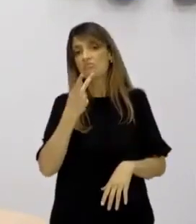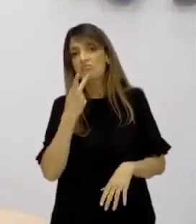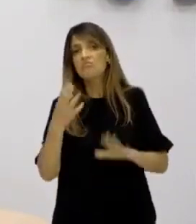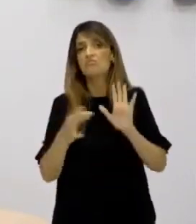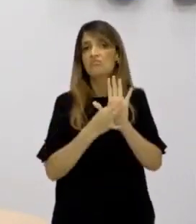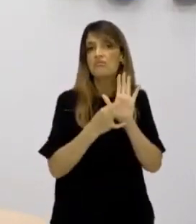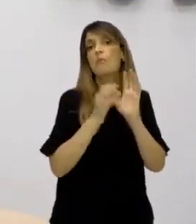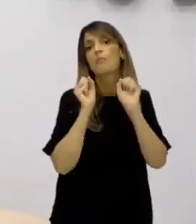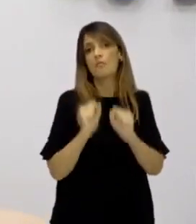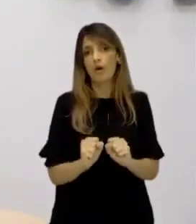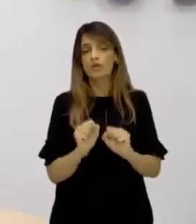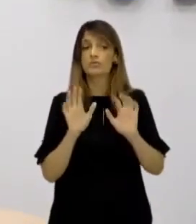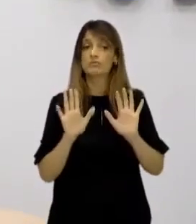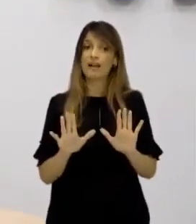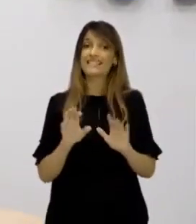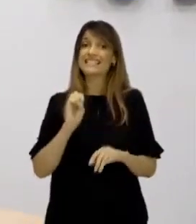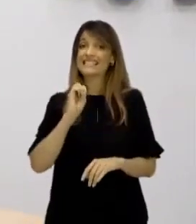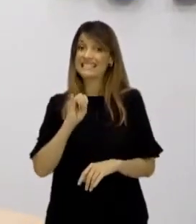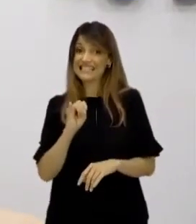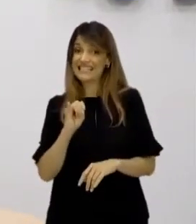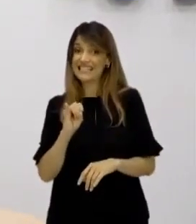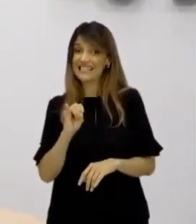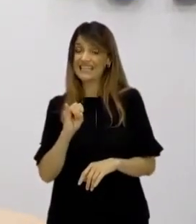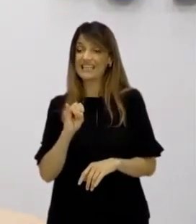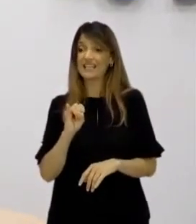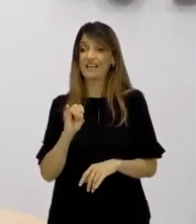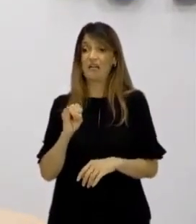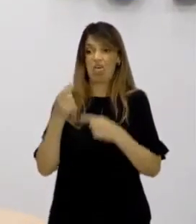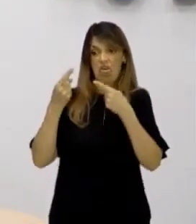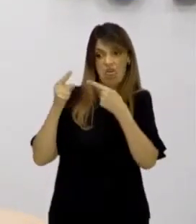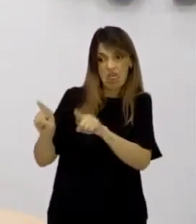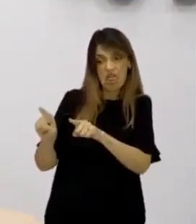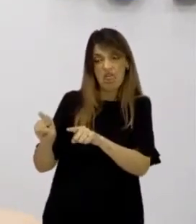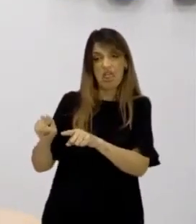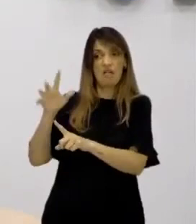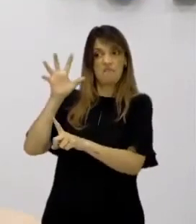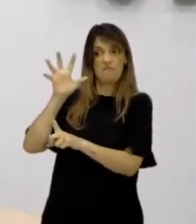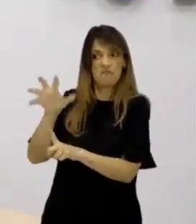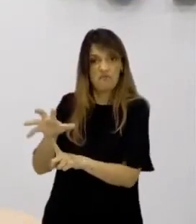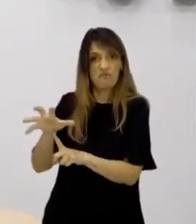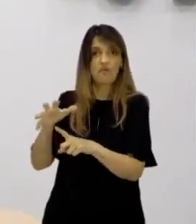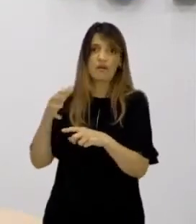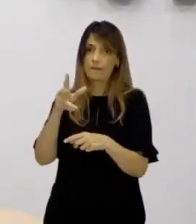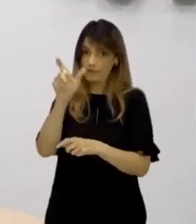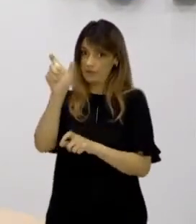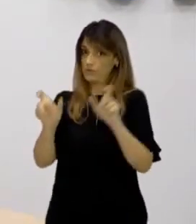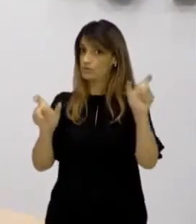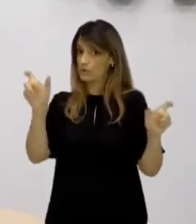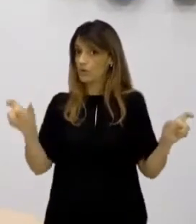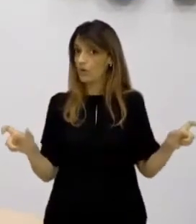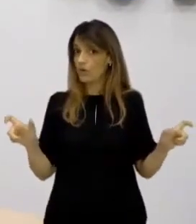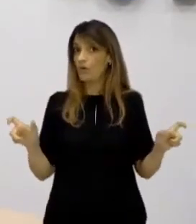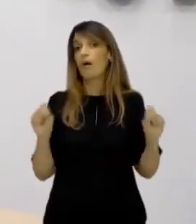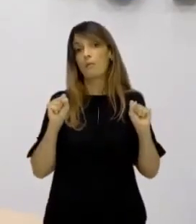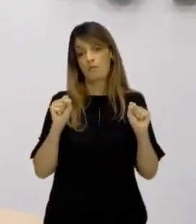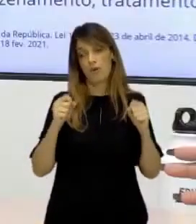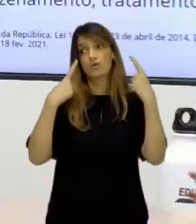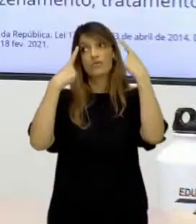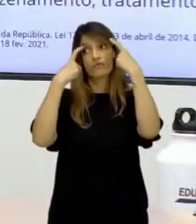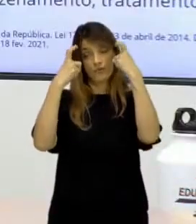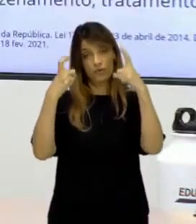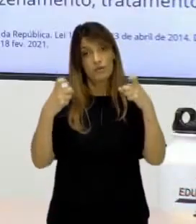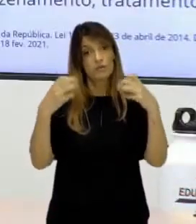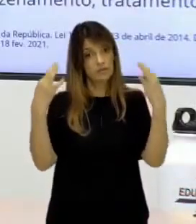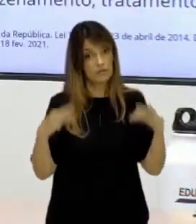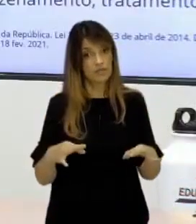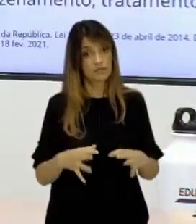que a nossa maneira de se expressar machuca a outra pessoa, ela deixa de ser uma expressão e ela passa a ser uma coisa violenta, né? Exatamente.